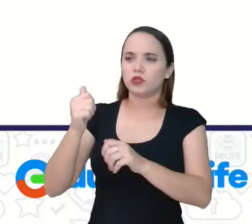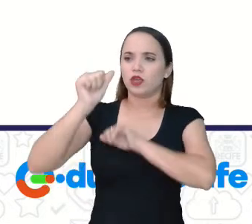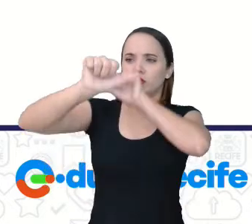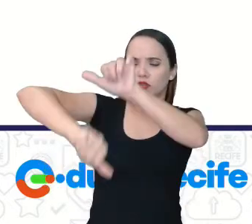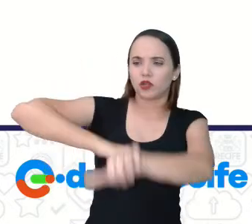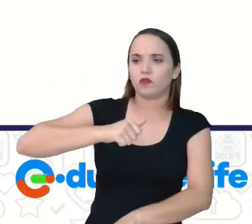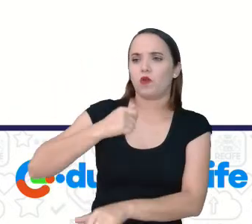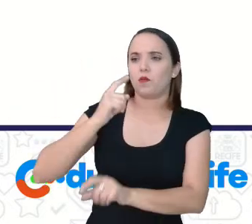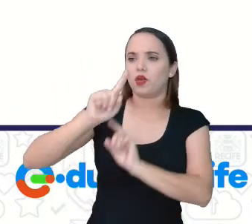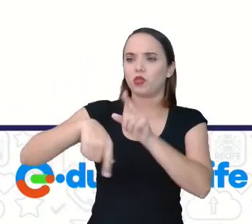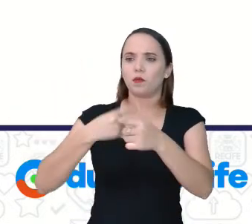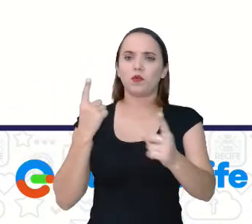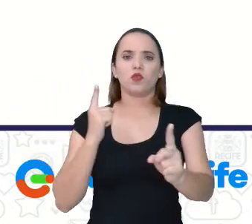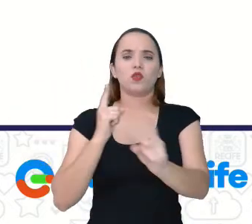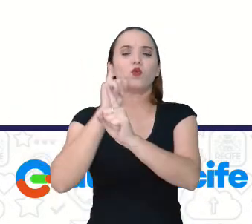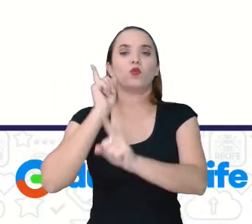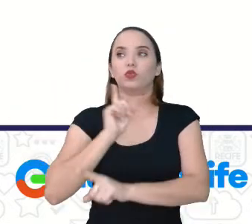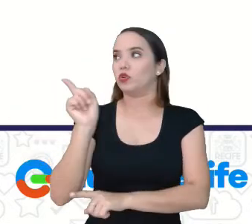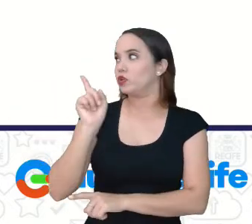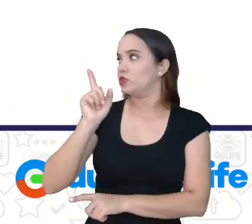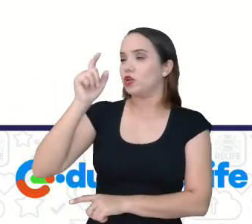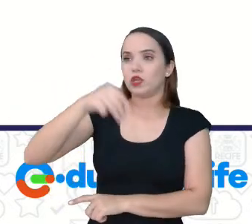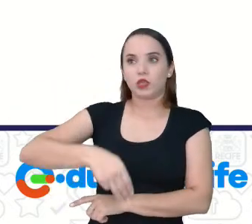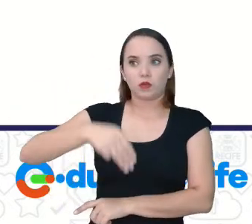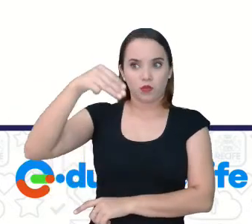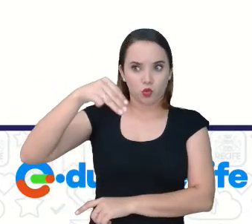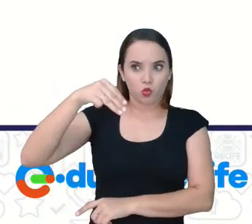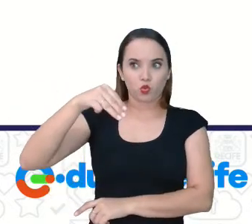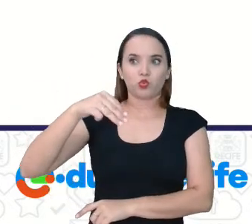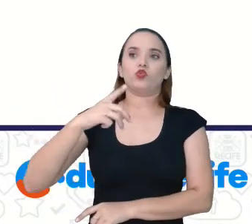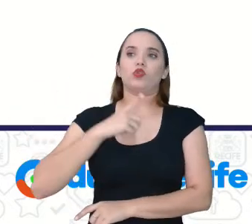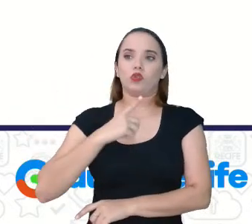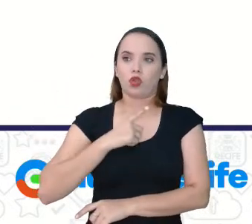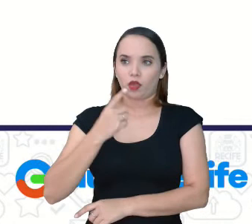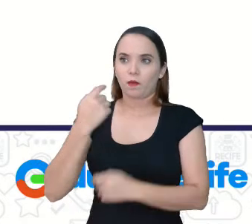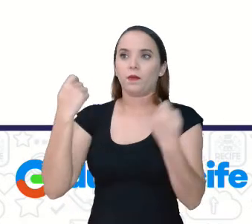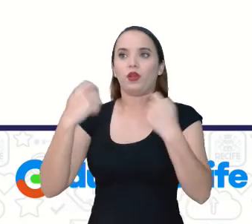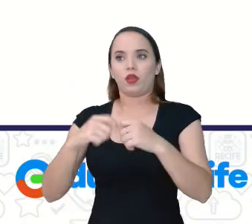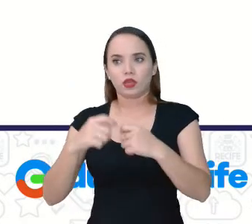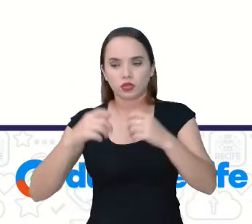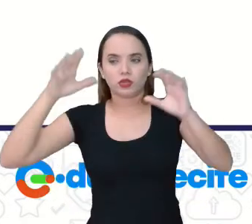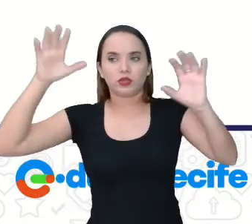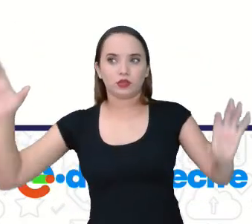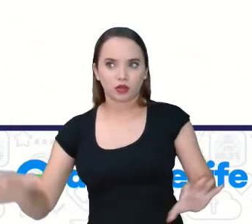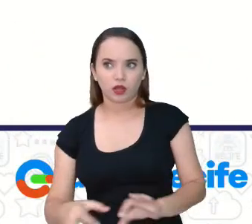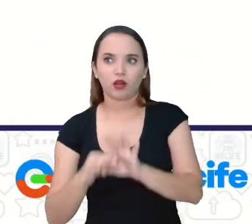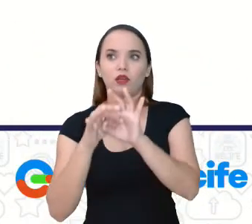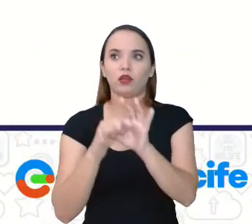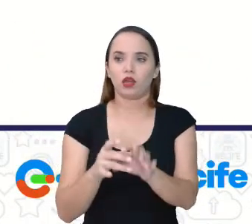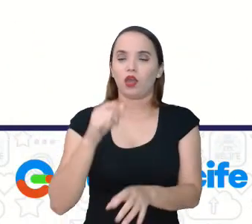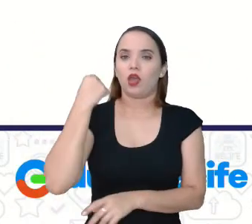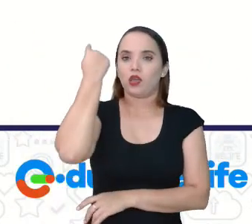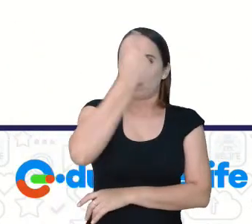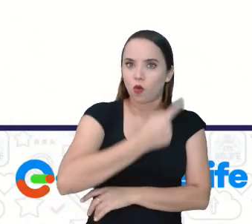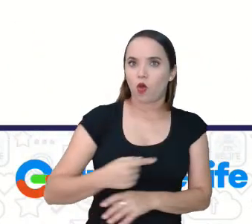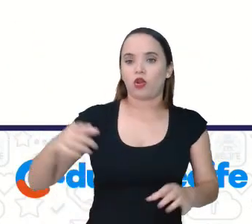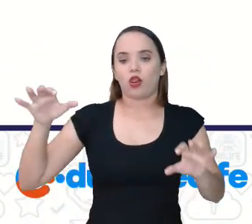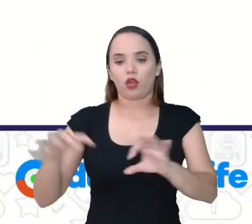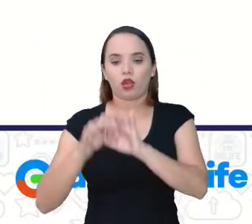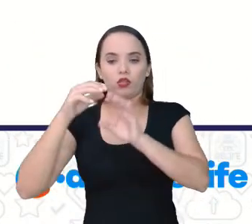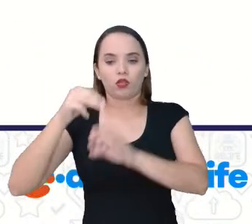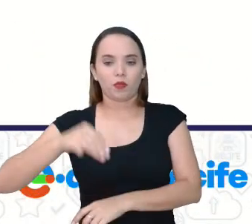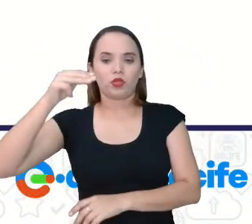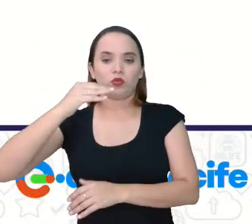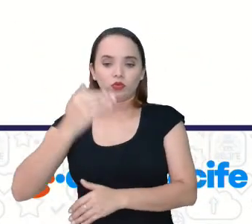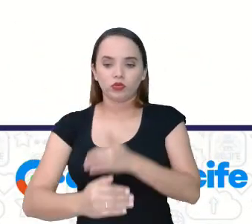essa quantidade aí em minutos, aí você já teria que relacionar aí as horas para os minutos e assim por